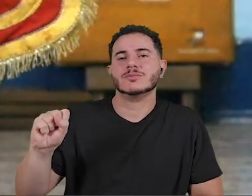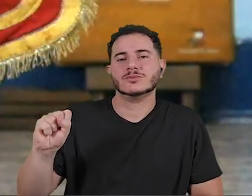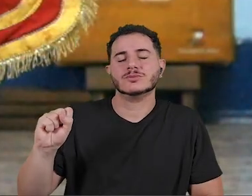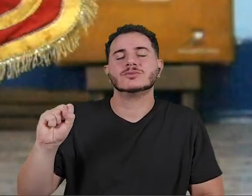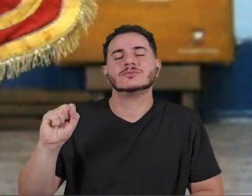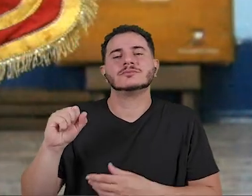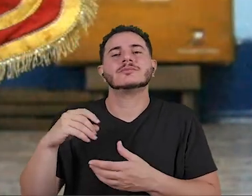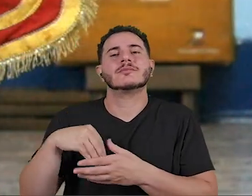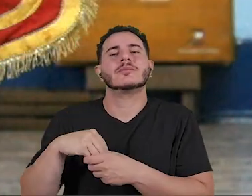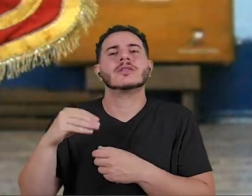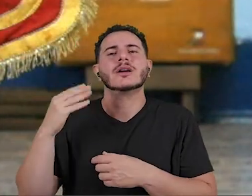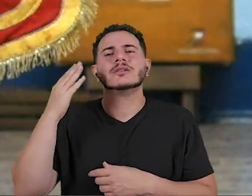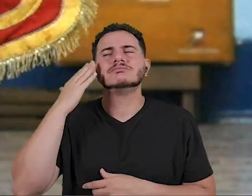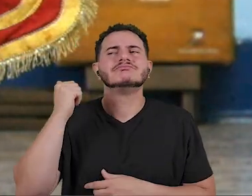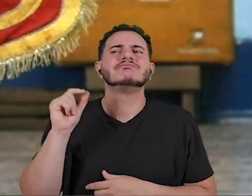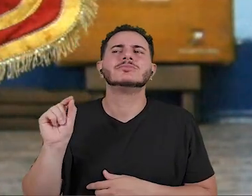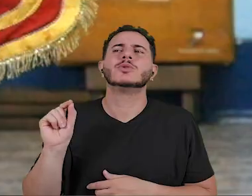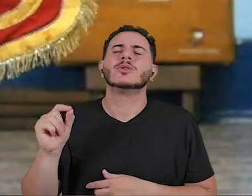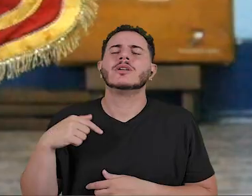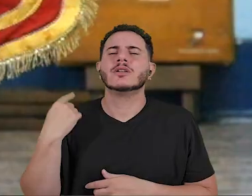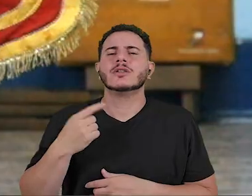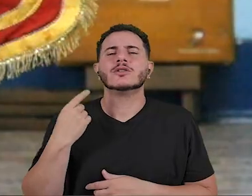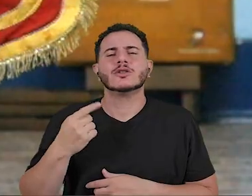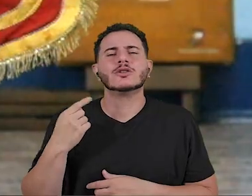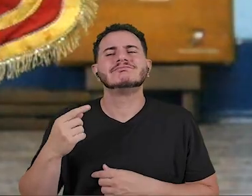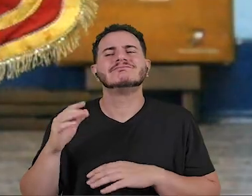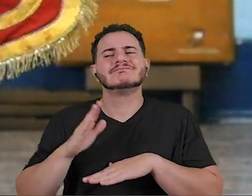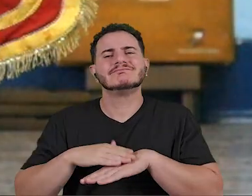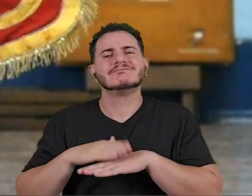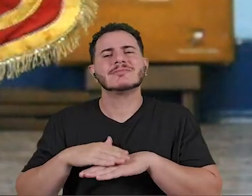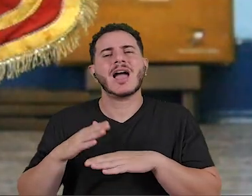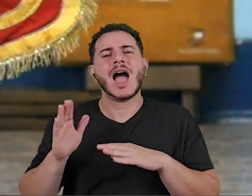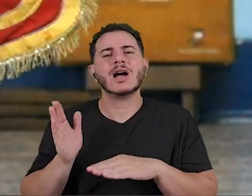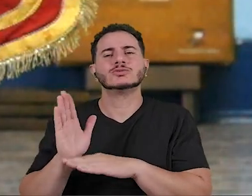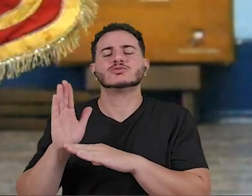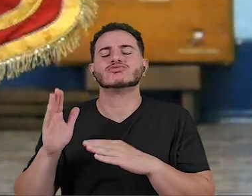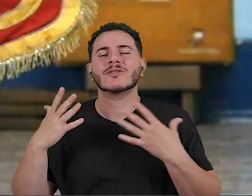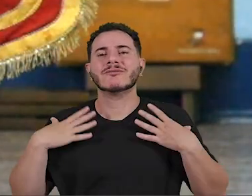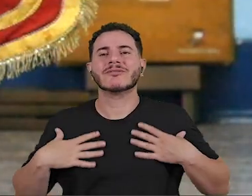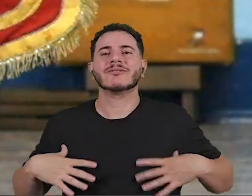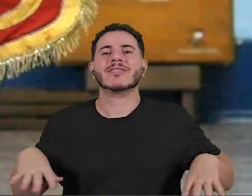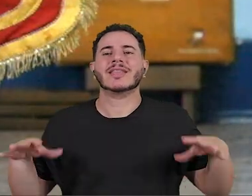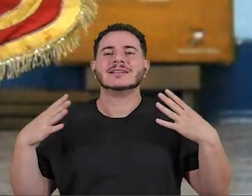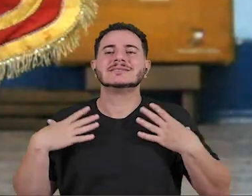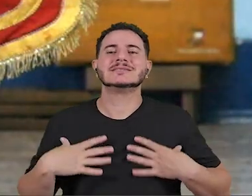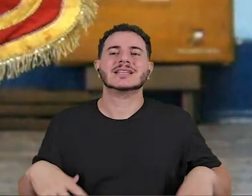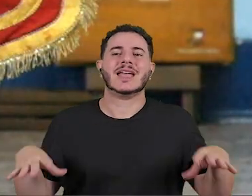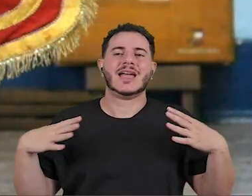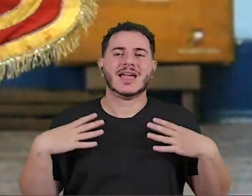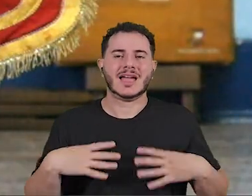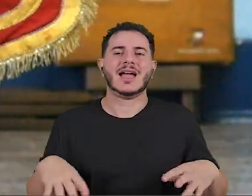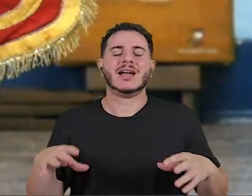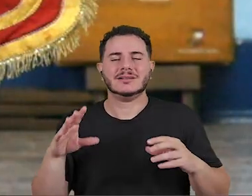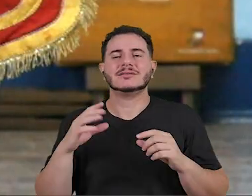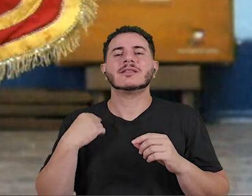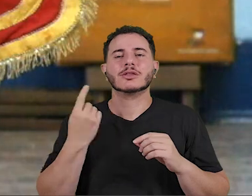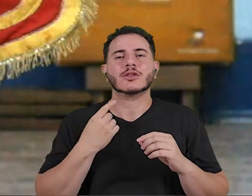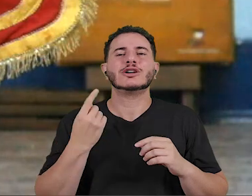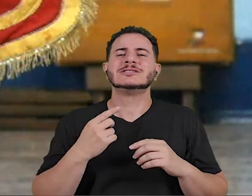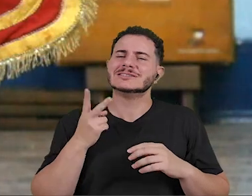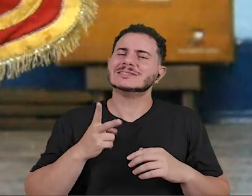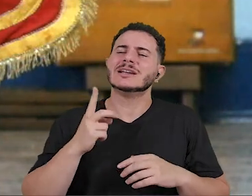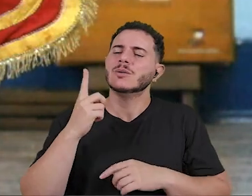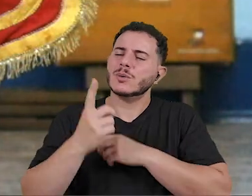fantasias e todo ano sempre a gente tinha alguma coisa para contribuir, né, na feitura de fantasias,